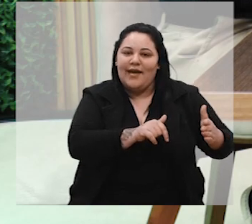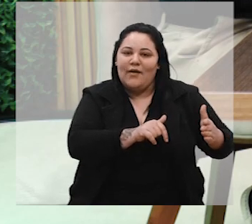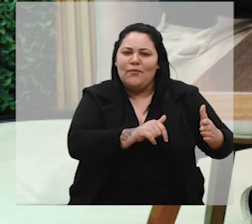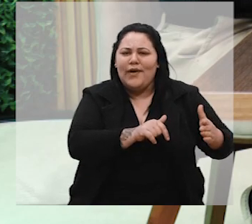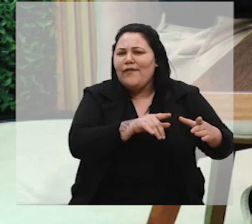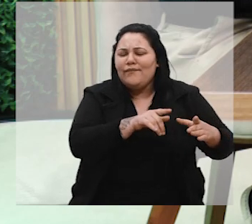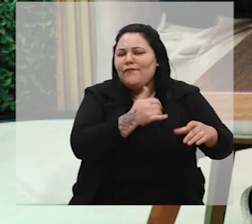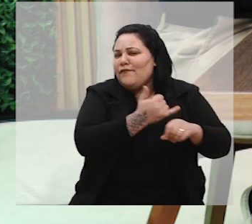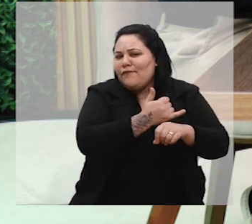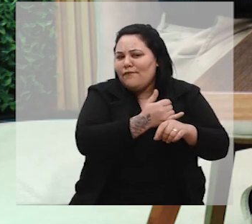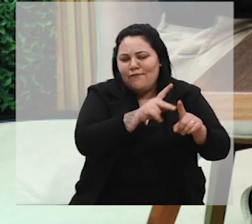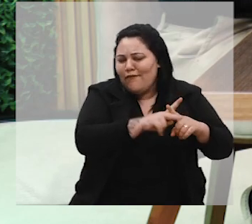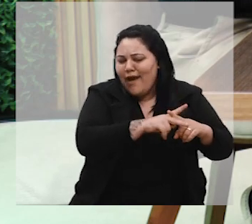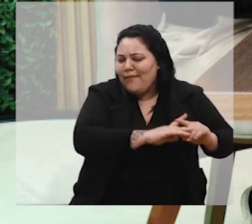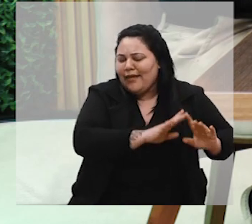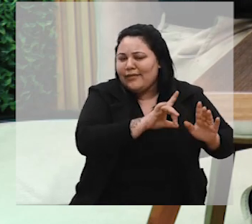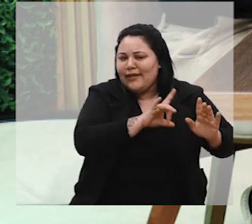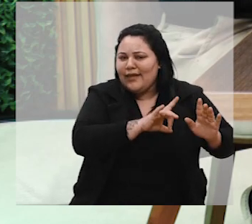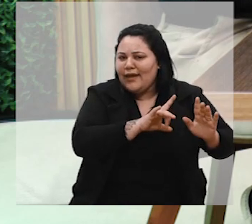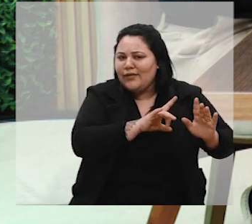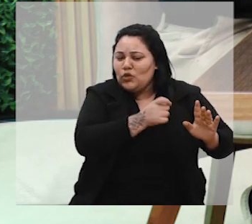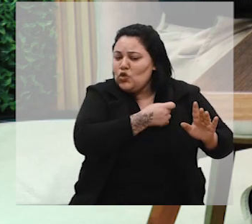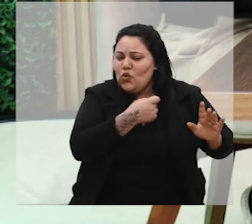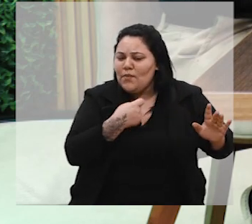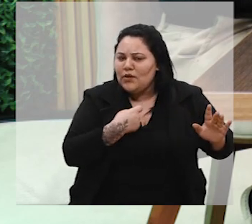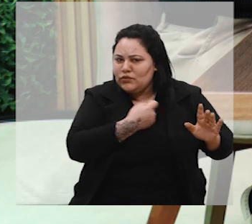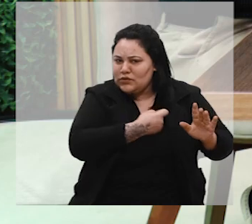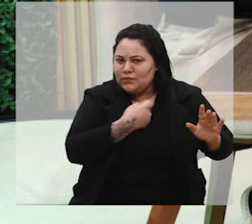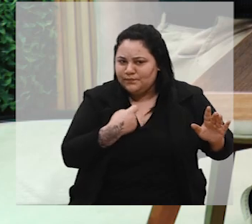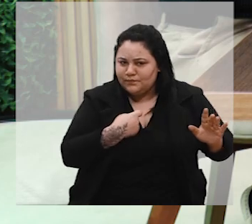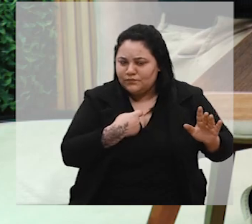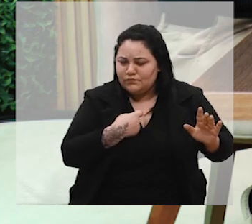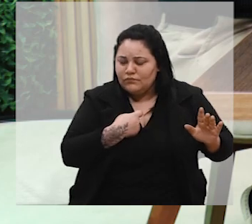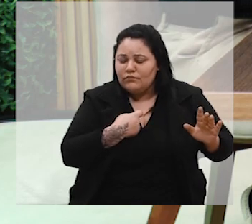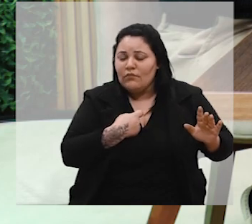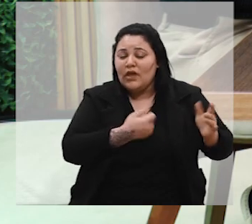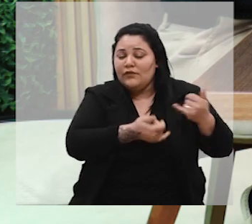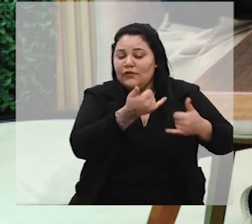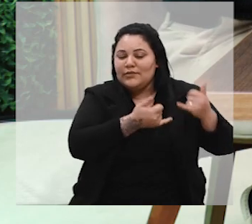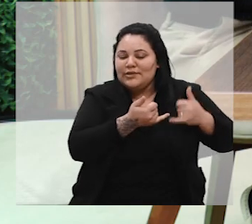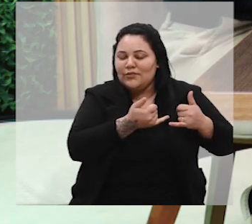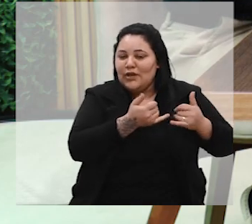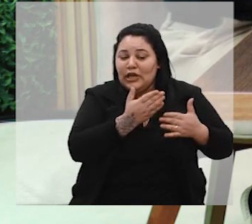existe um lançamento inúmero de dados ao mesmo tempo e tudo se encaixa muito